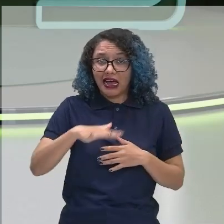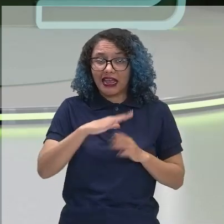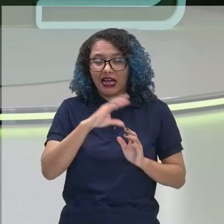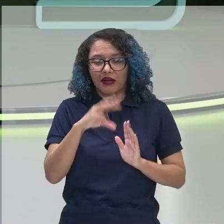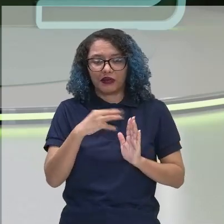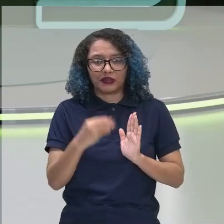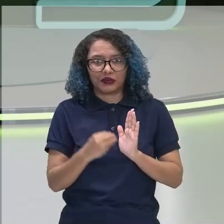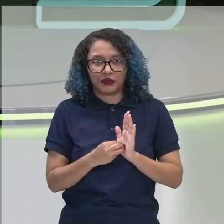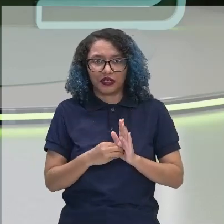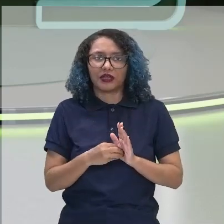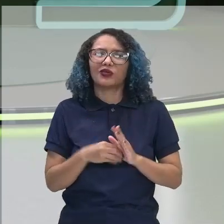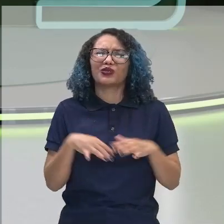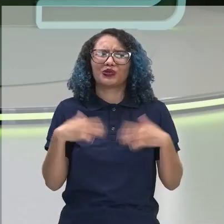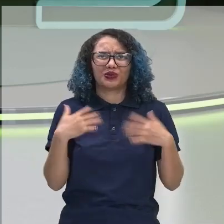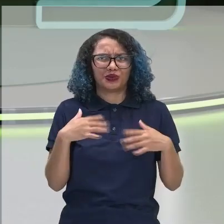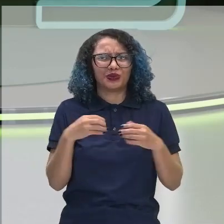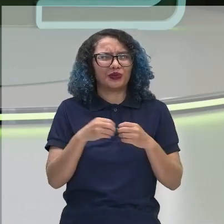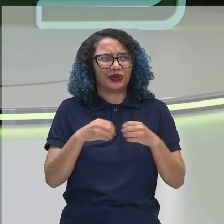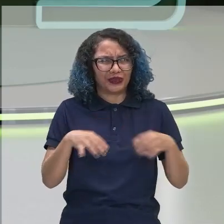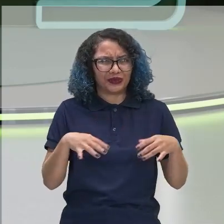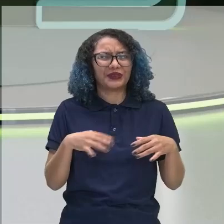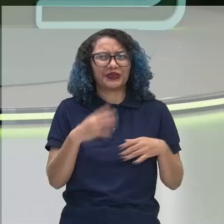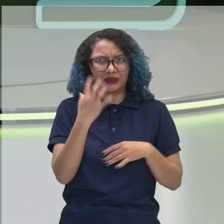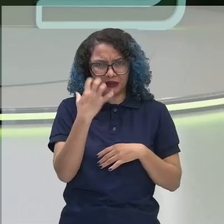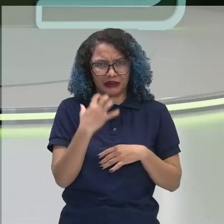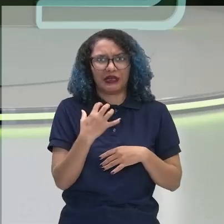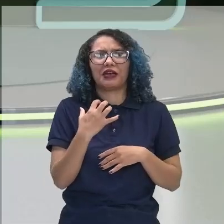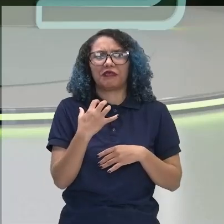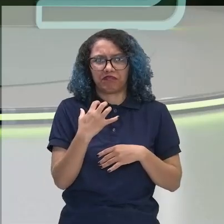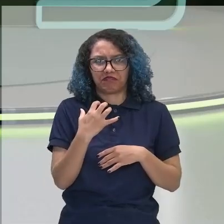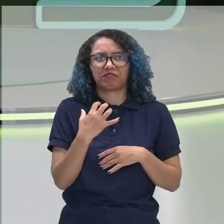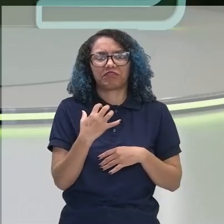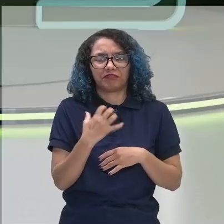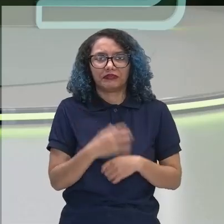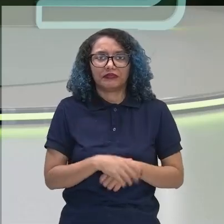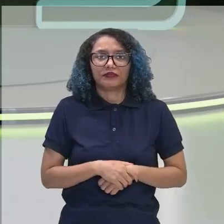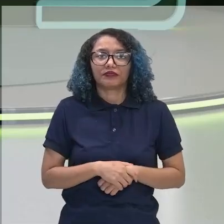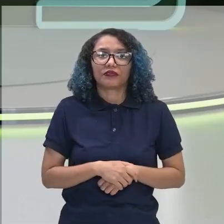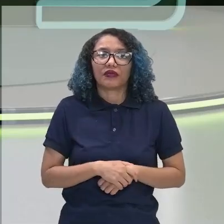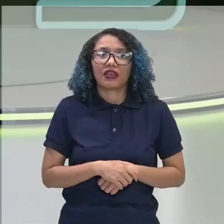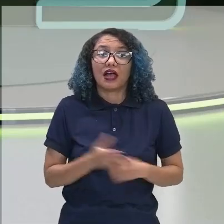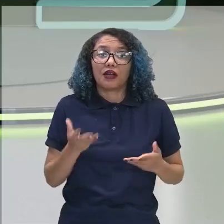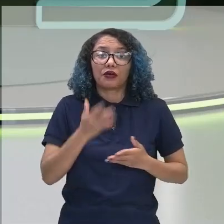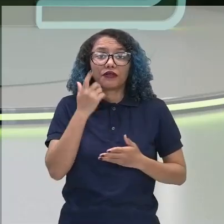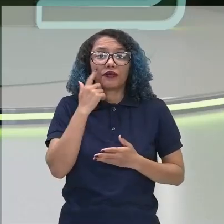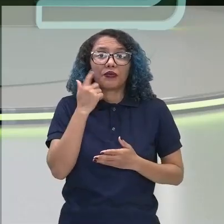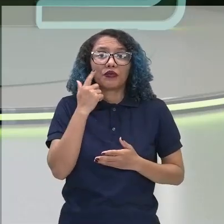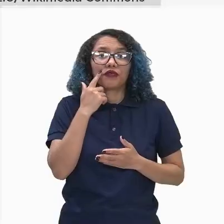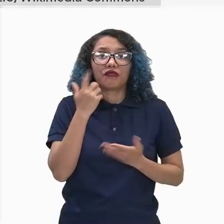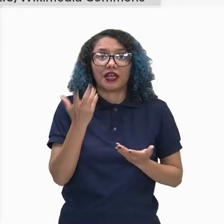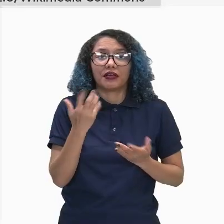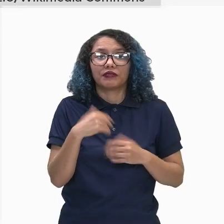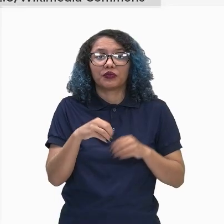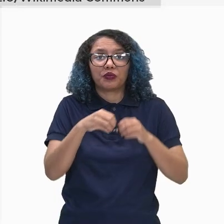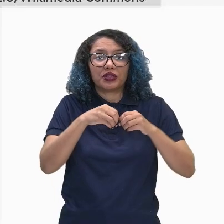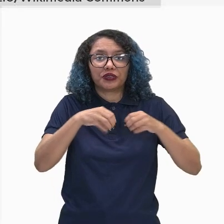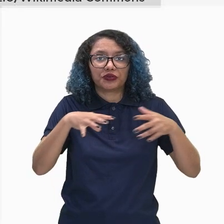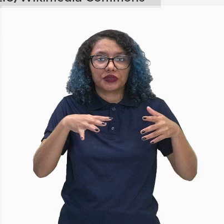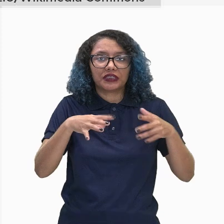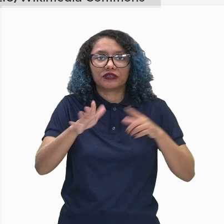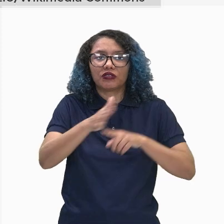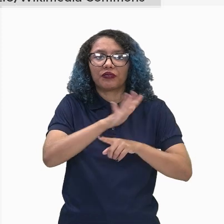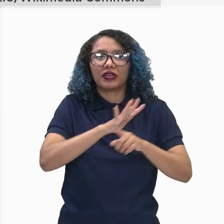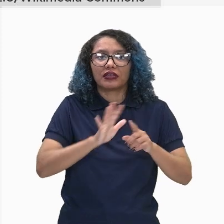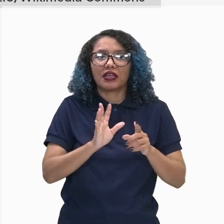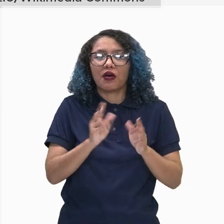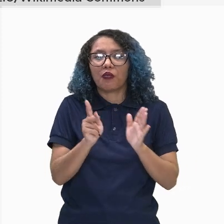os impactos eles podem ser até bem sérios, tá? Então vamos lá ver quais são os impactos ambientais das hidrelétricas